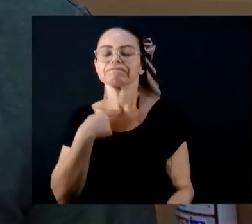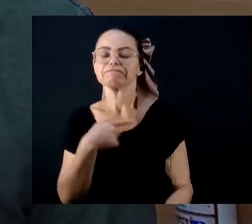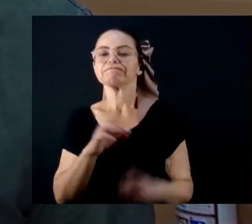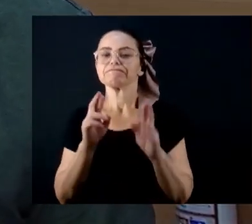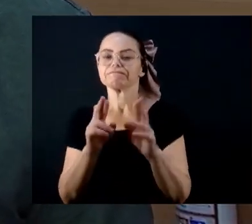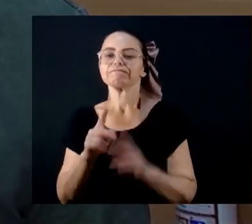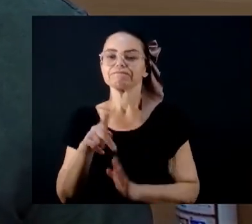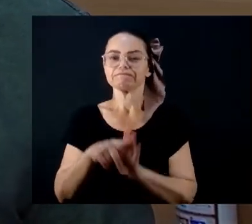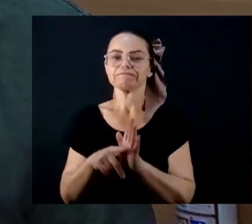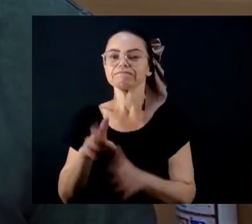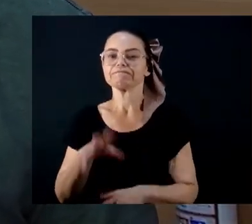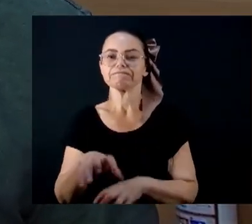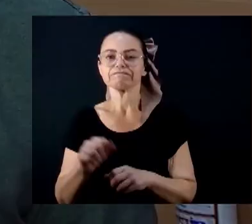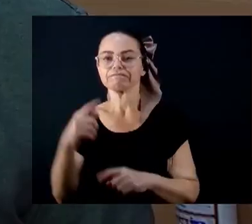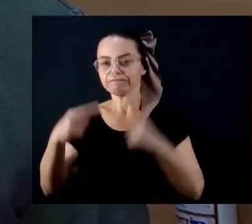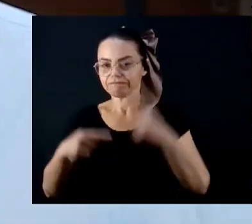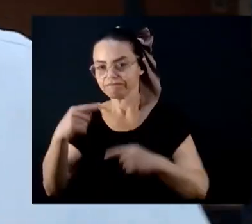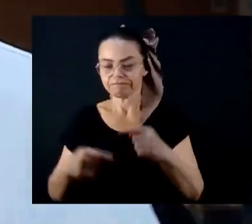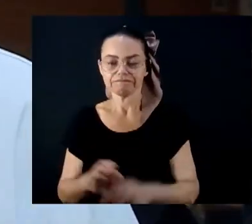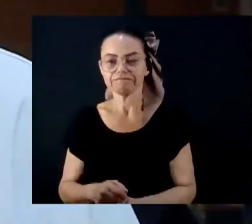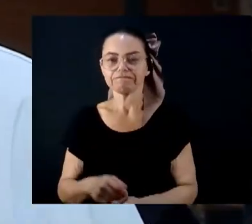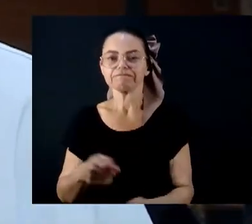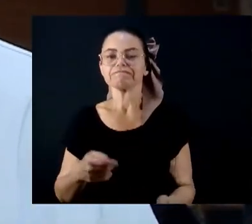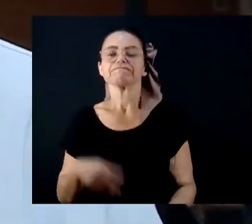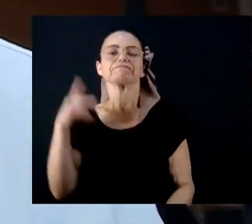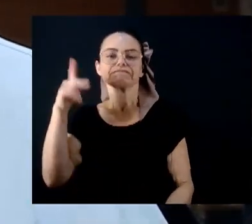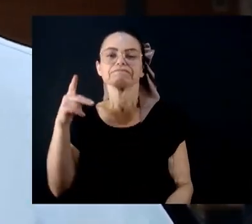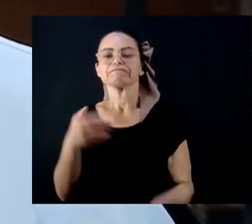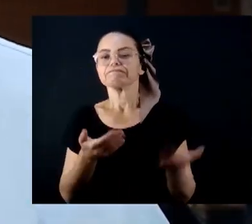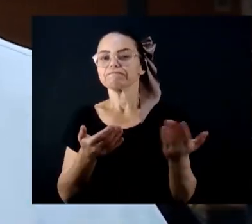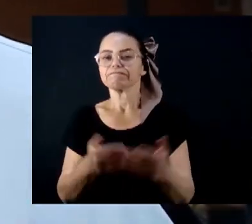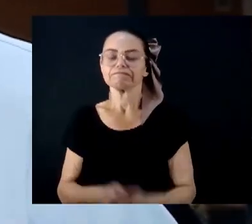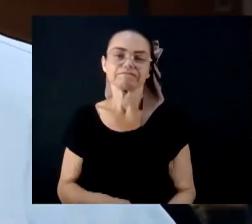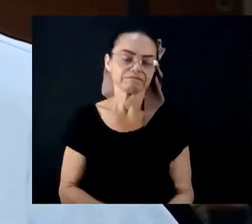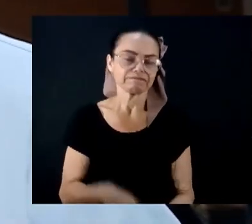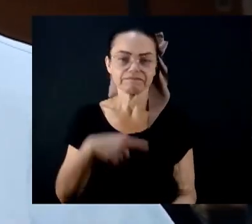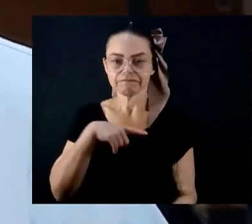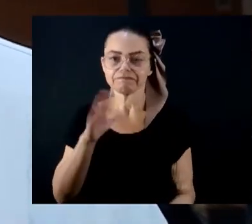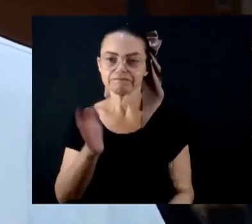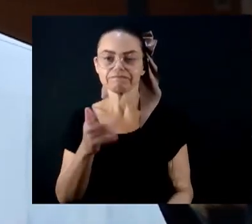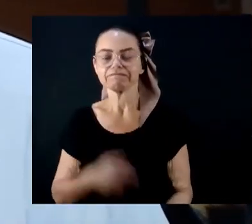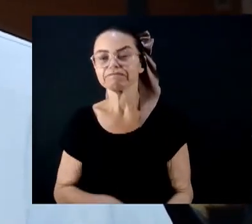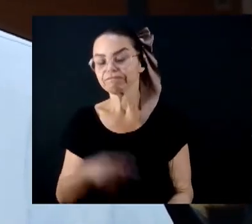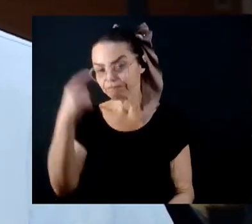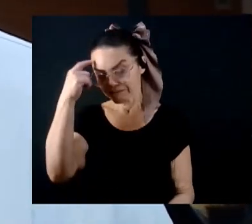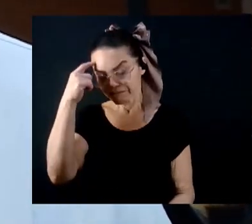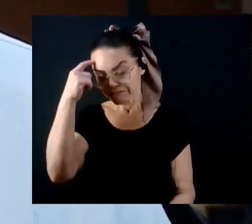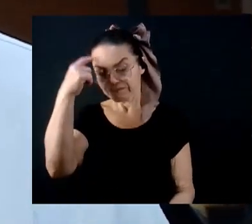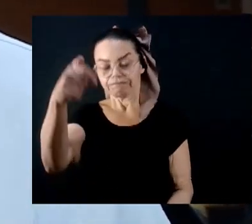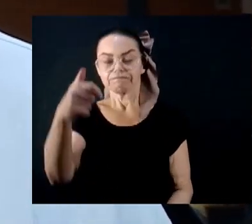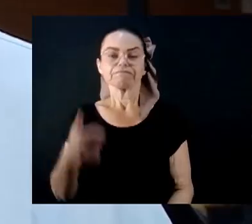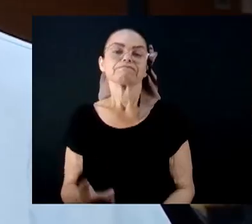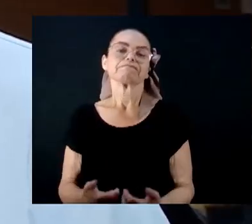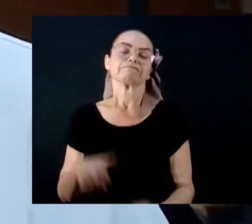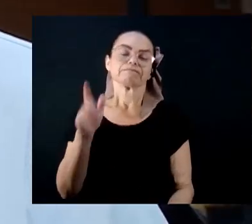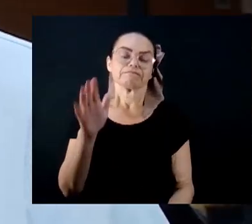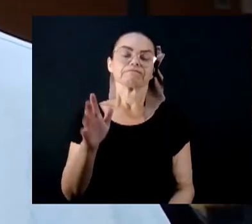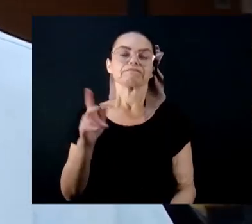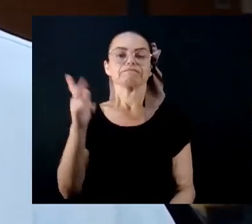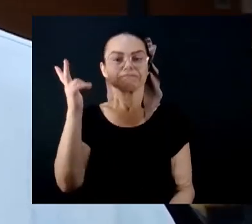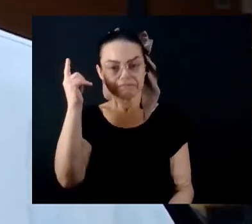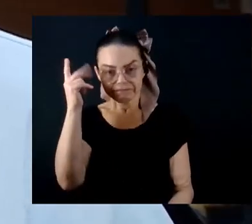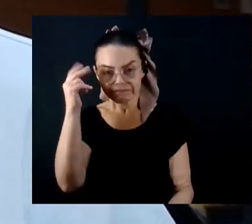de formação política como é o Parlamento Jovem. Os alunos eles já trouxeram uma ideia, geralmente